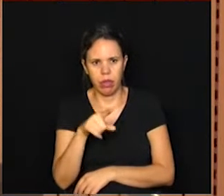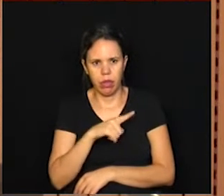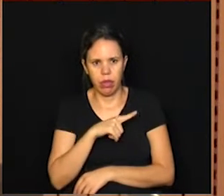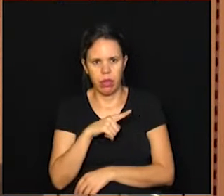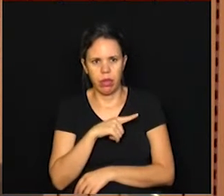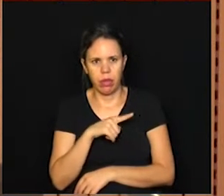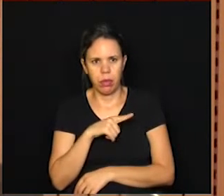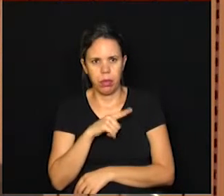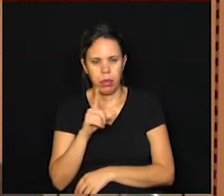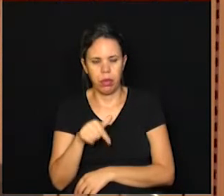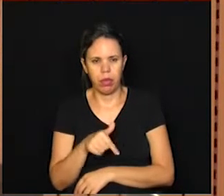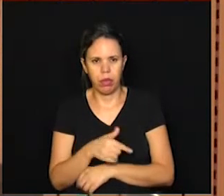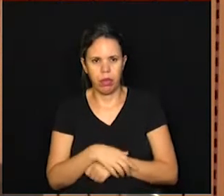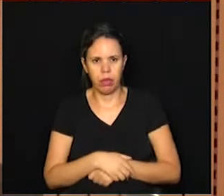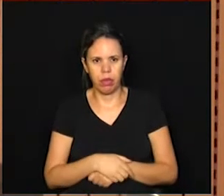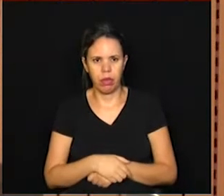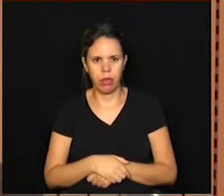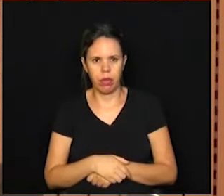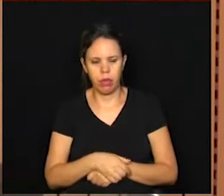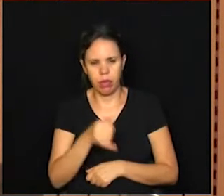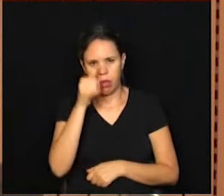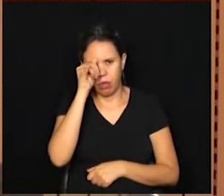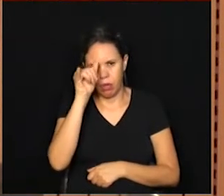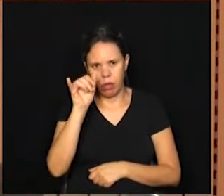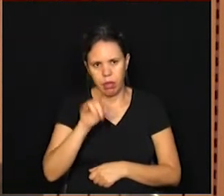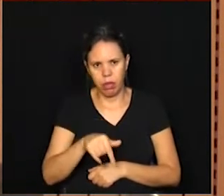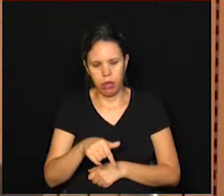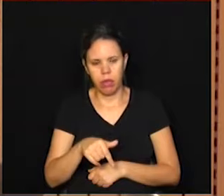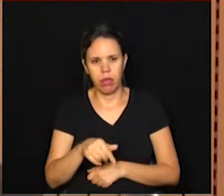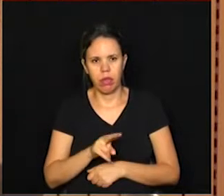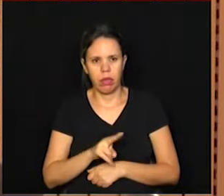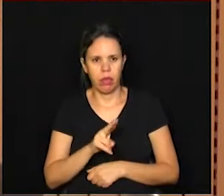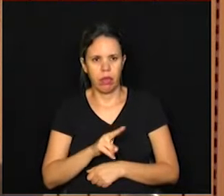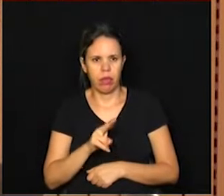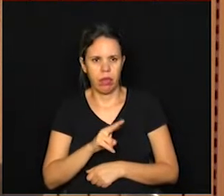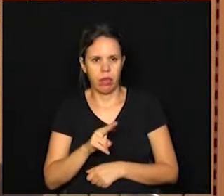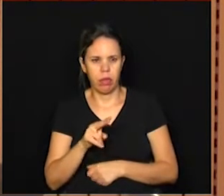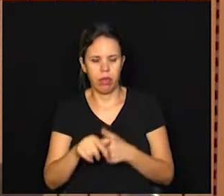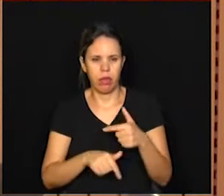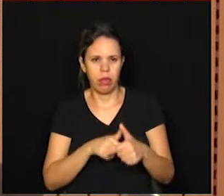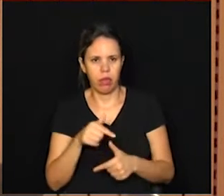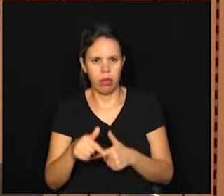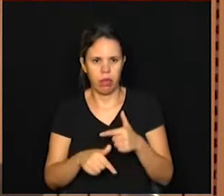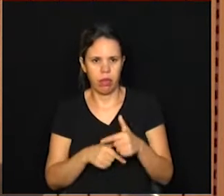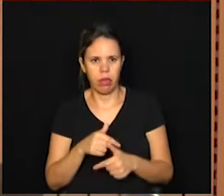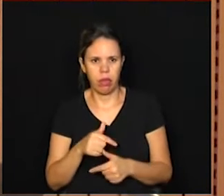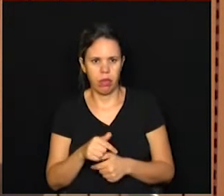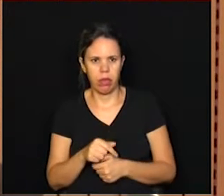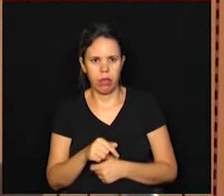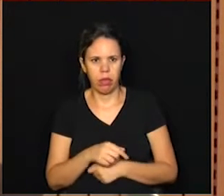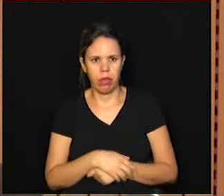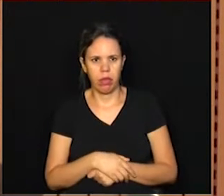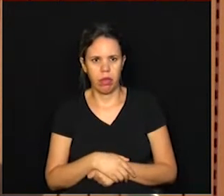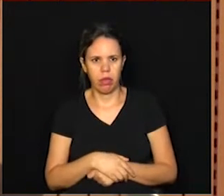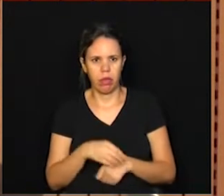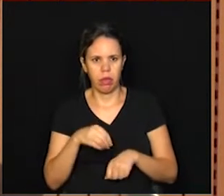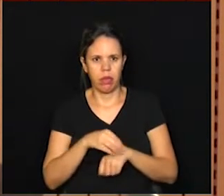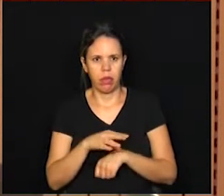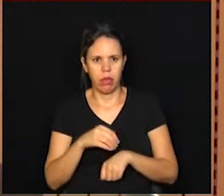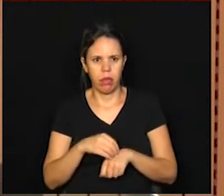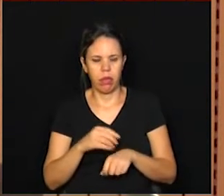obter esse tipo de combate através de um trabalho em que vá trazer